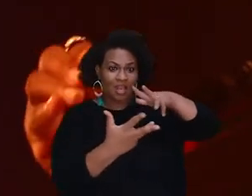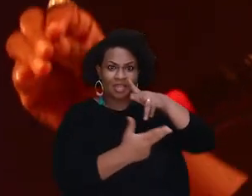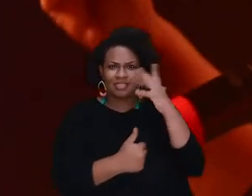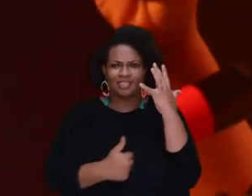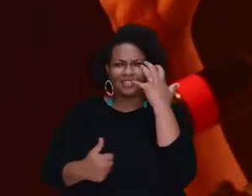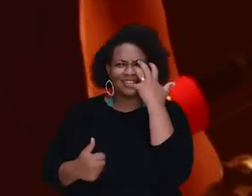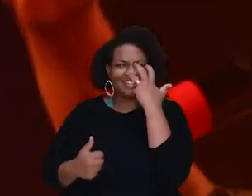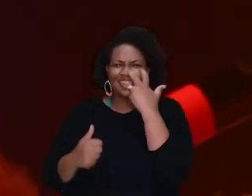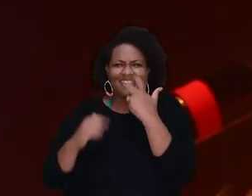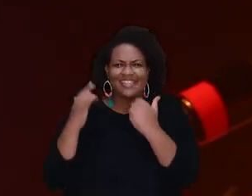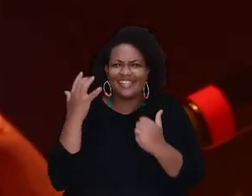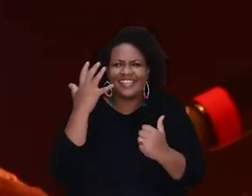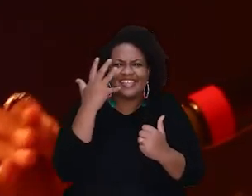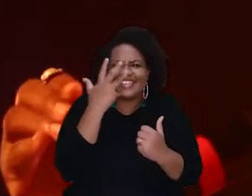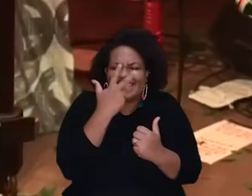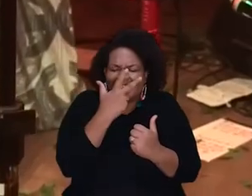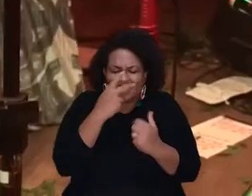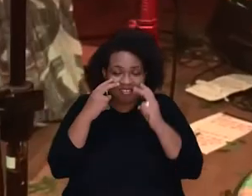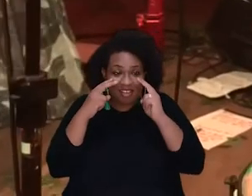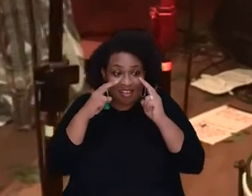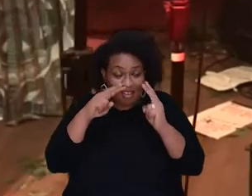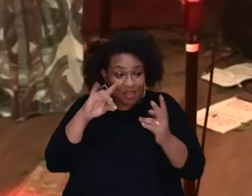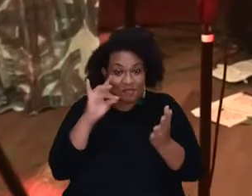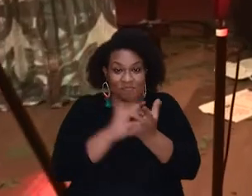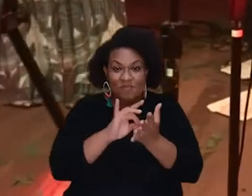Constitui um universo de beleza